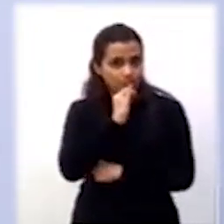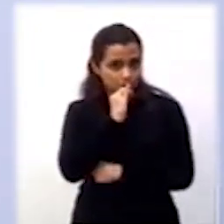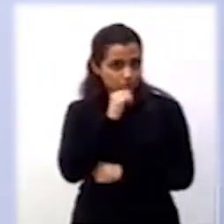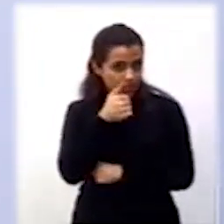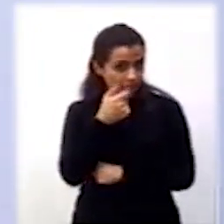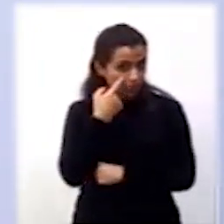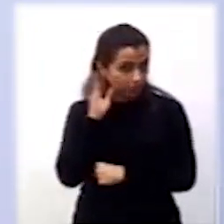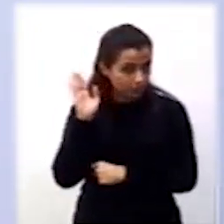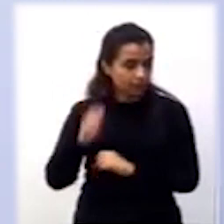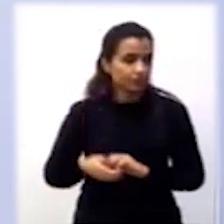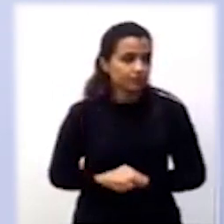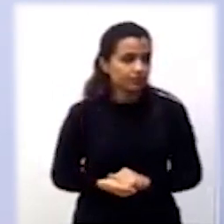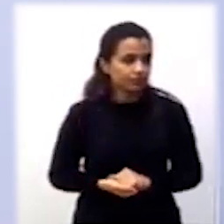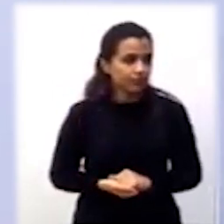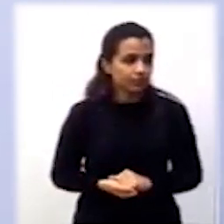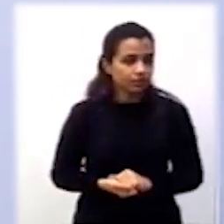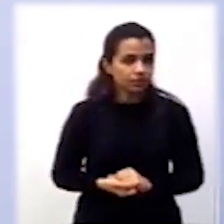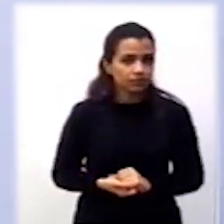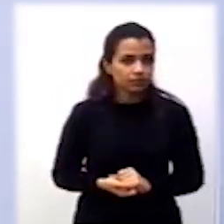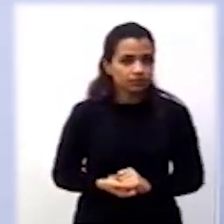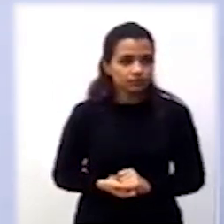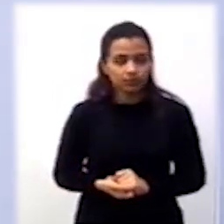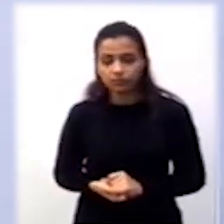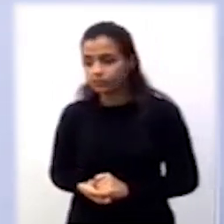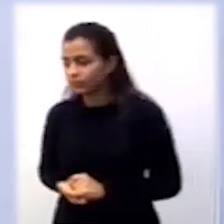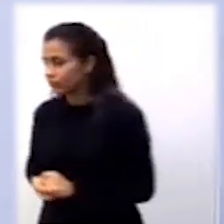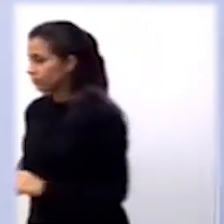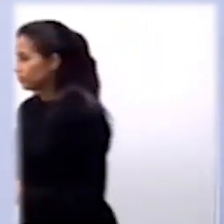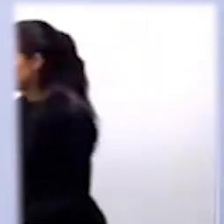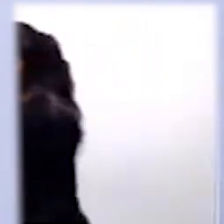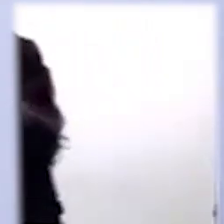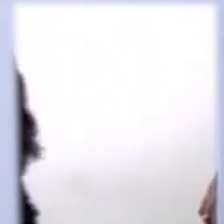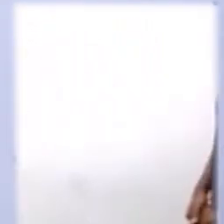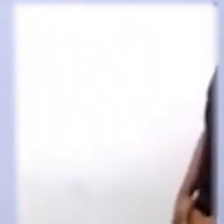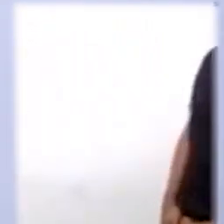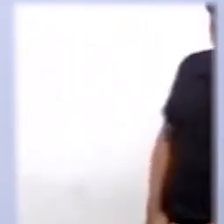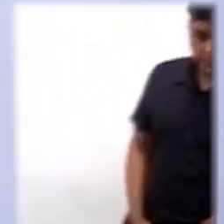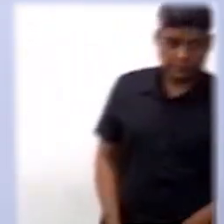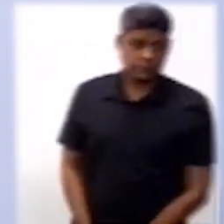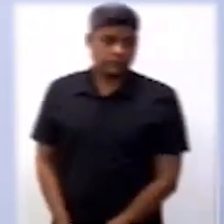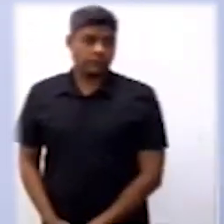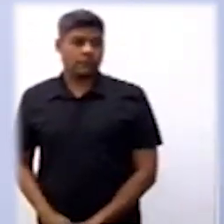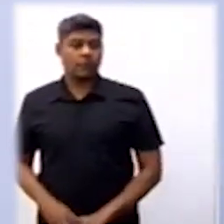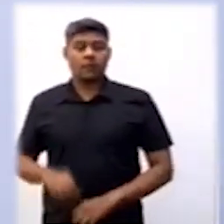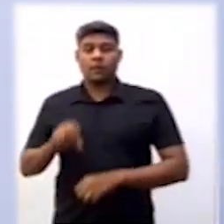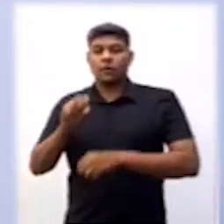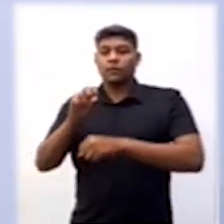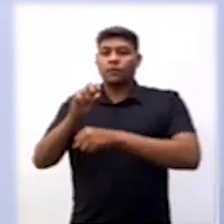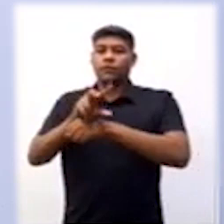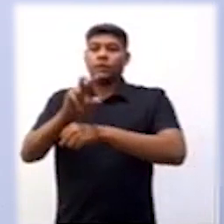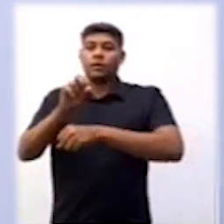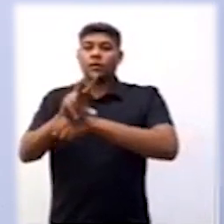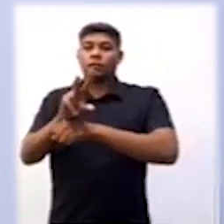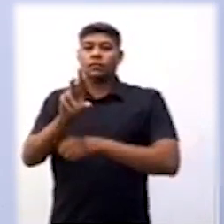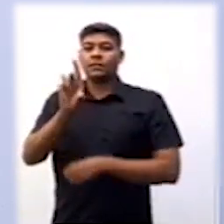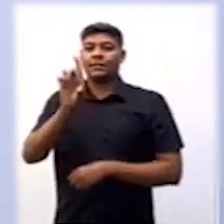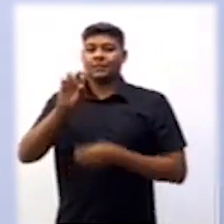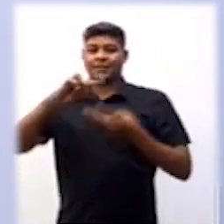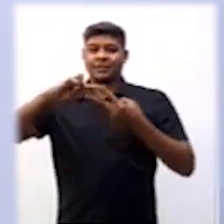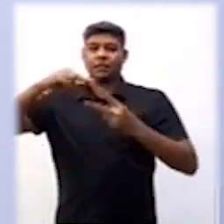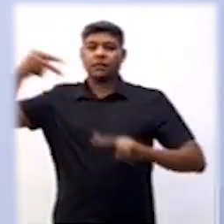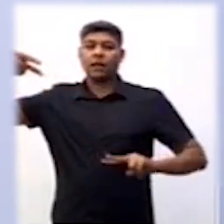ver aqui. A gente pode ter vírus, galera. Bora ver aqui que eu apaguei o quadro. Vírus de DNA. Bora colocar